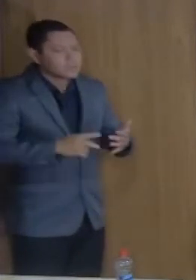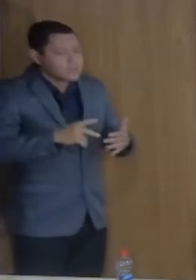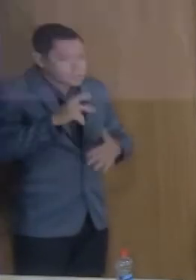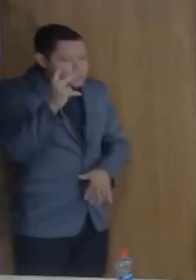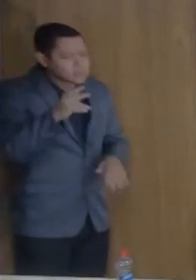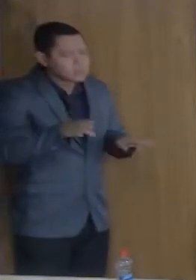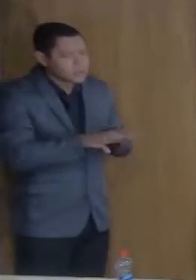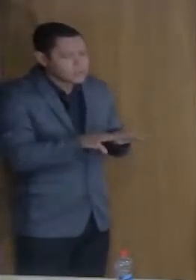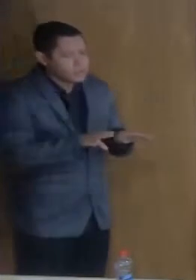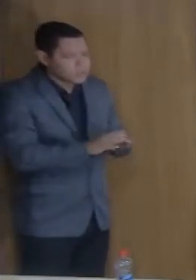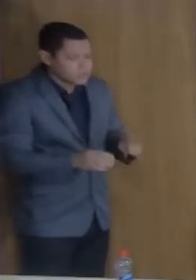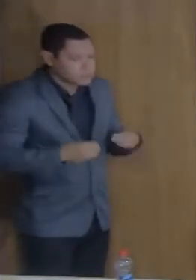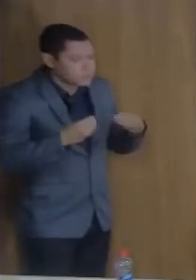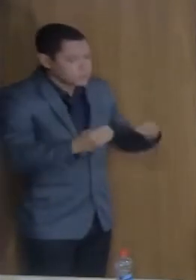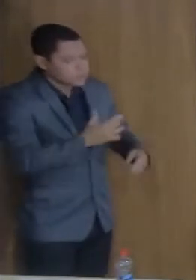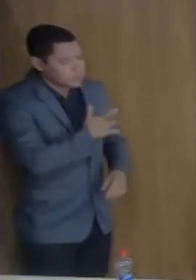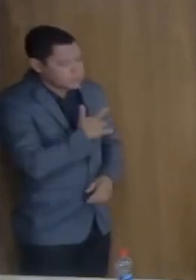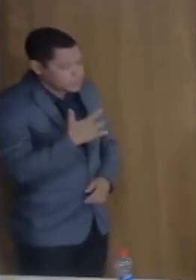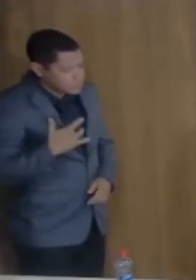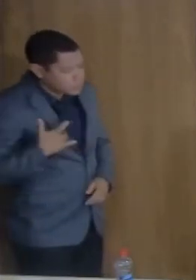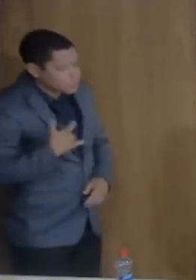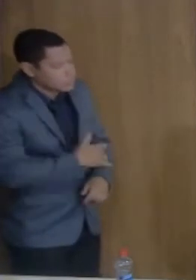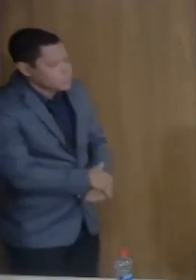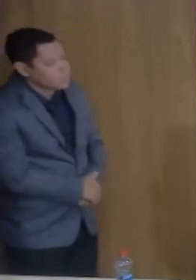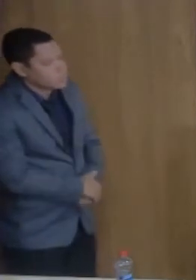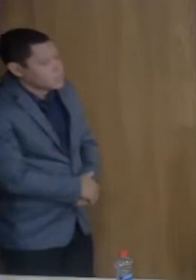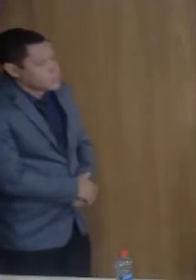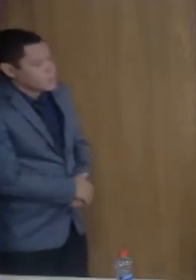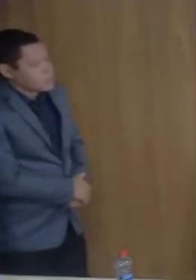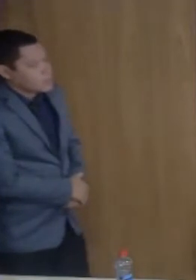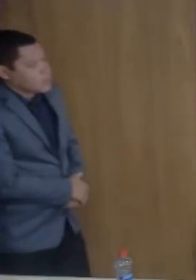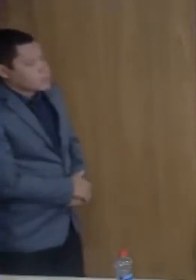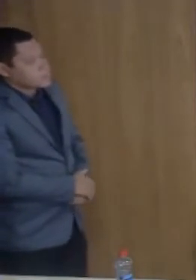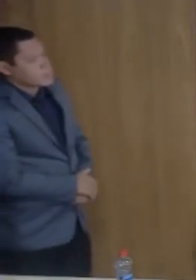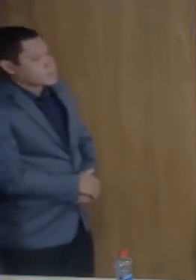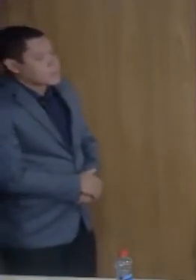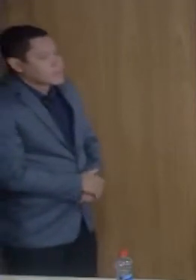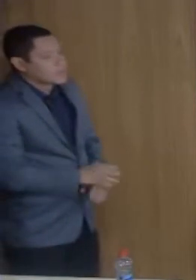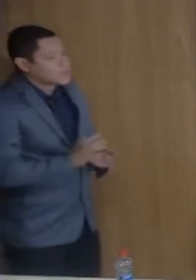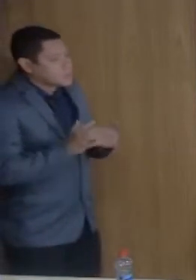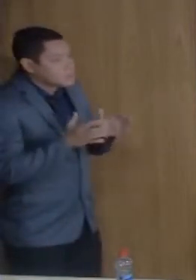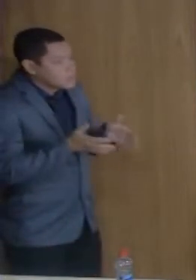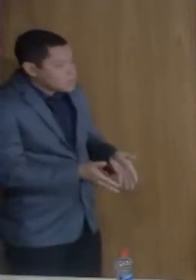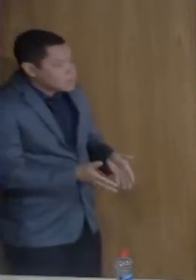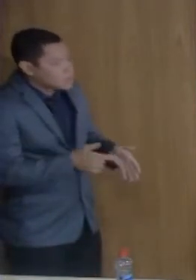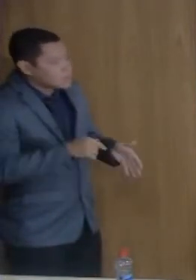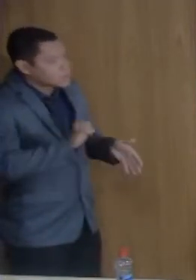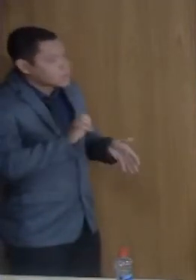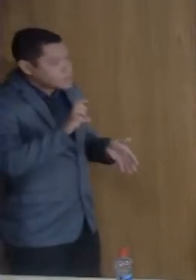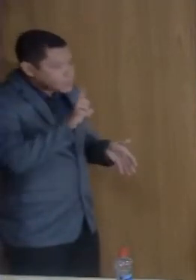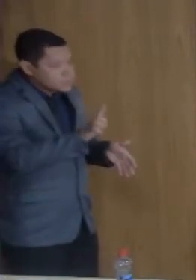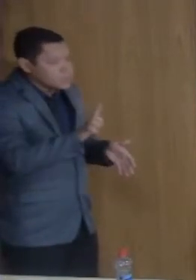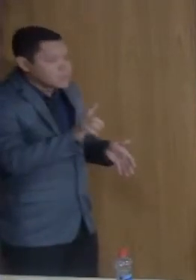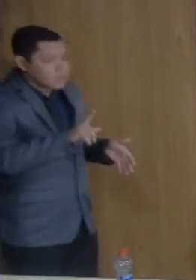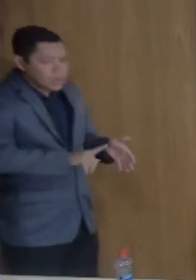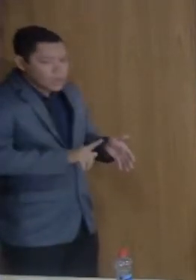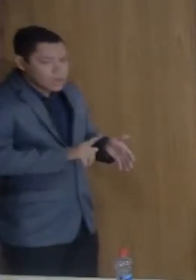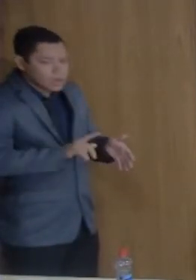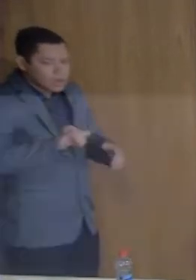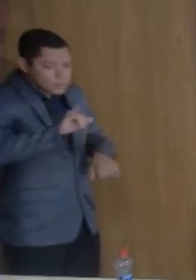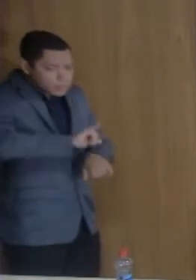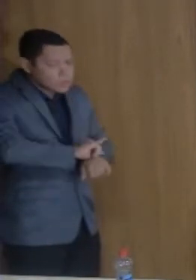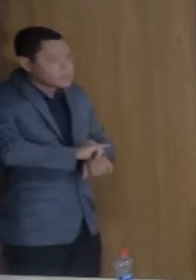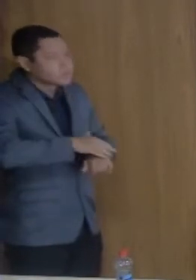no Ministério da Saúde. Senhoras e senhores, proporcionalmente, São Luís é hoje uma das capitais que mais